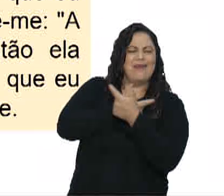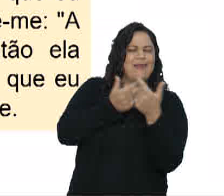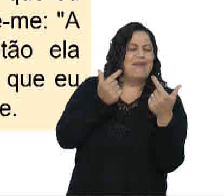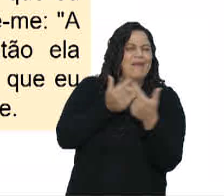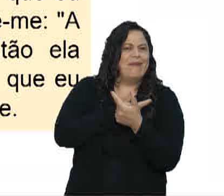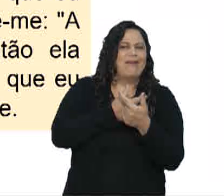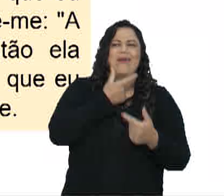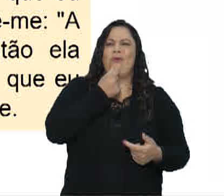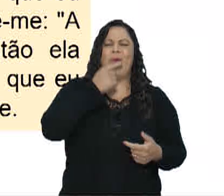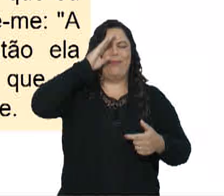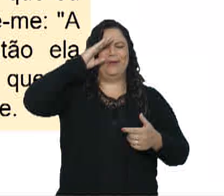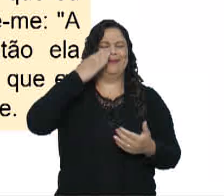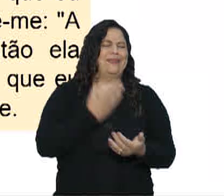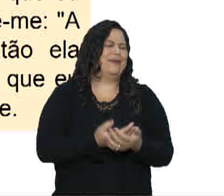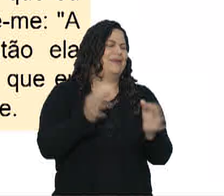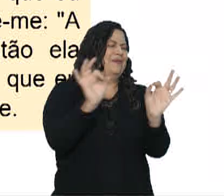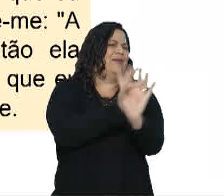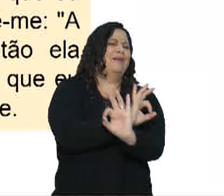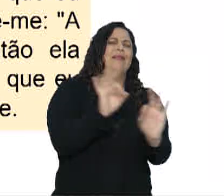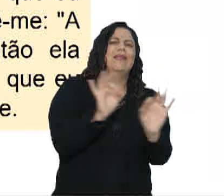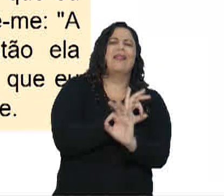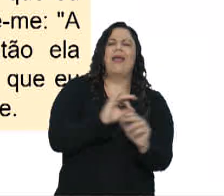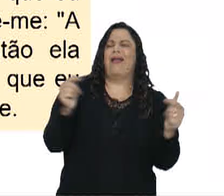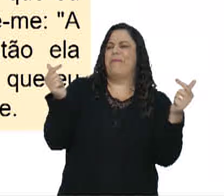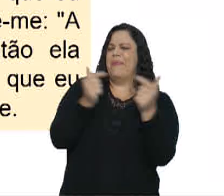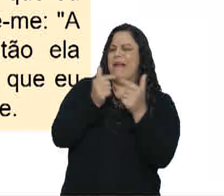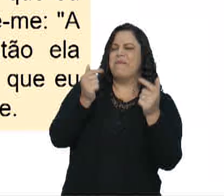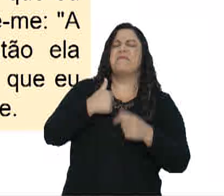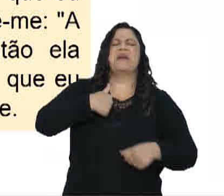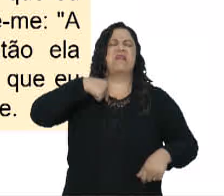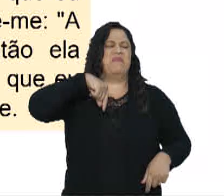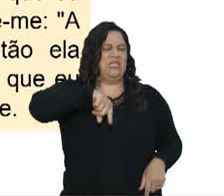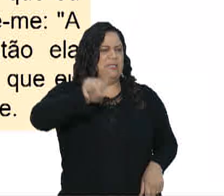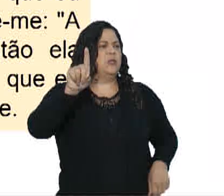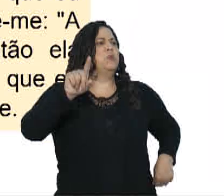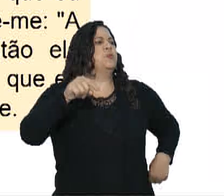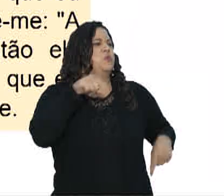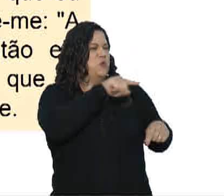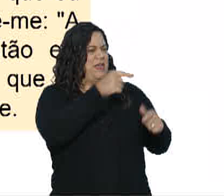não acreditam em nada, pois saiba que fui e que ela